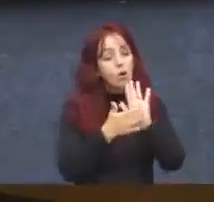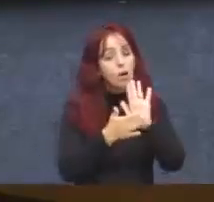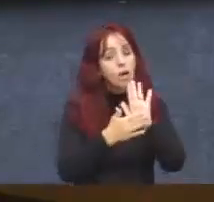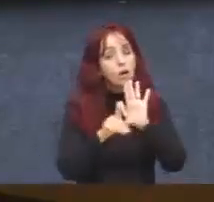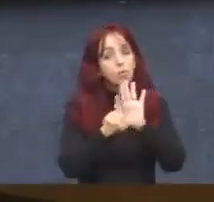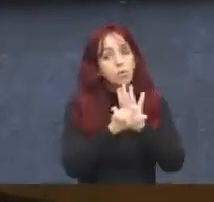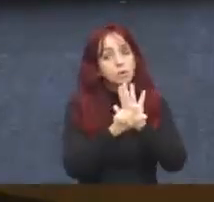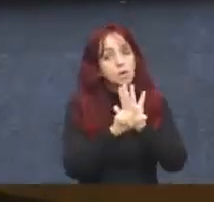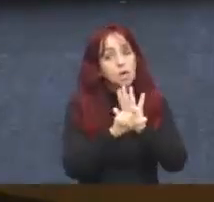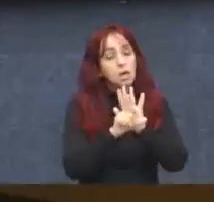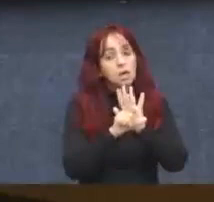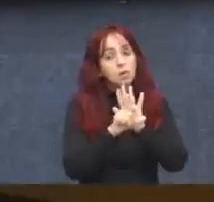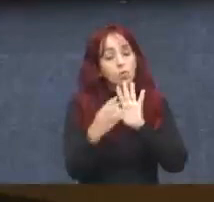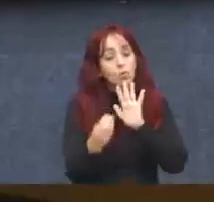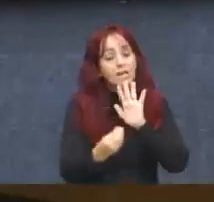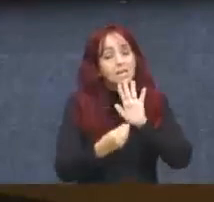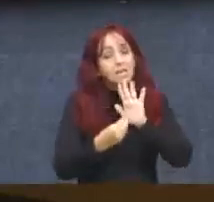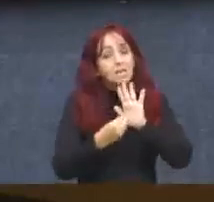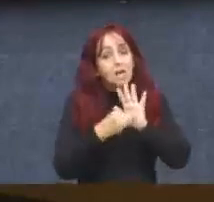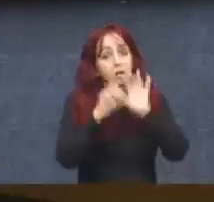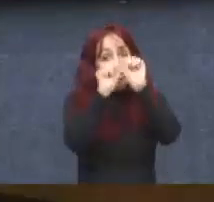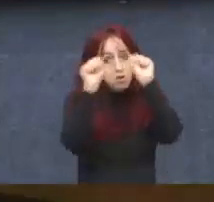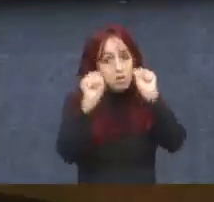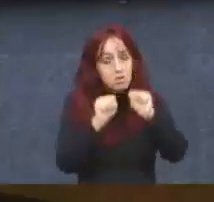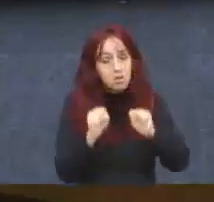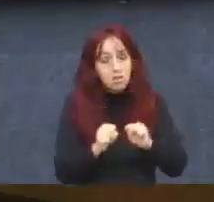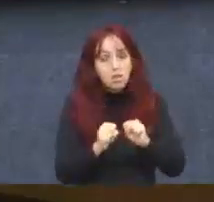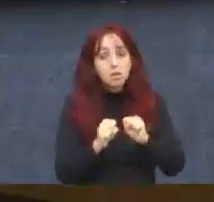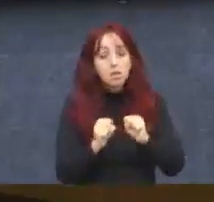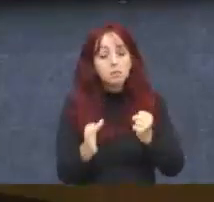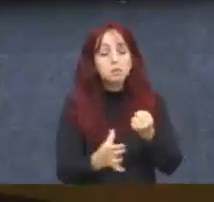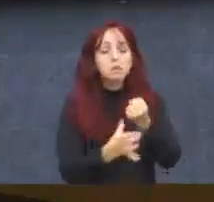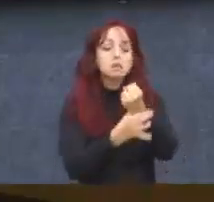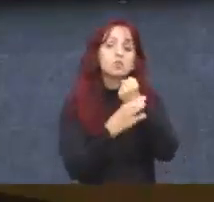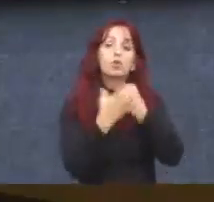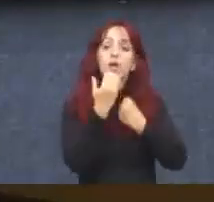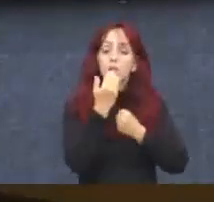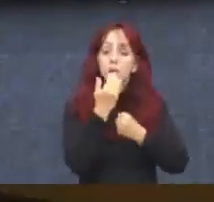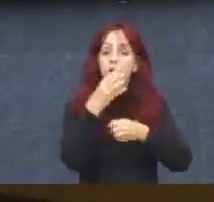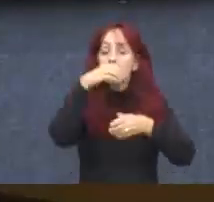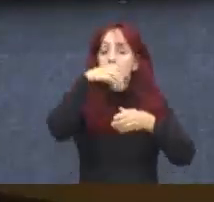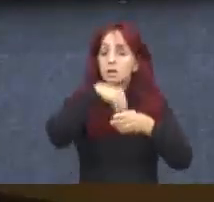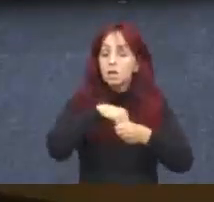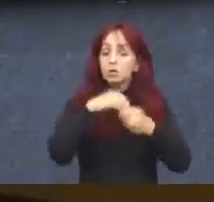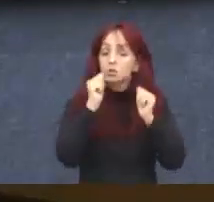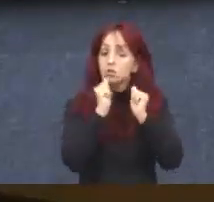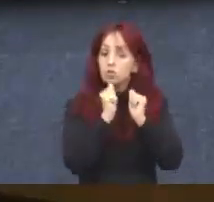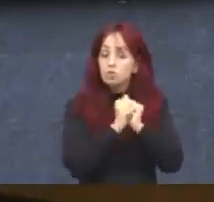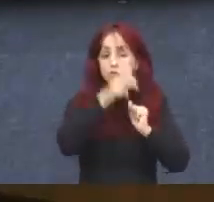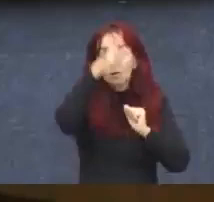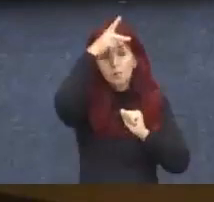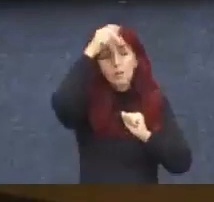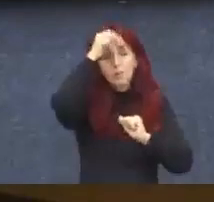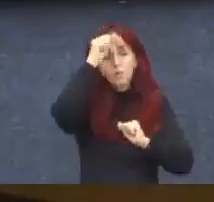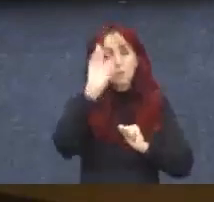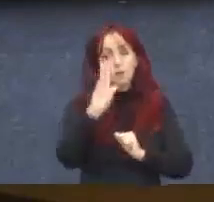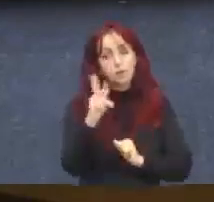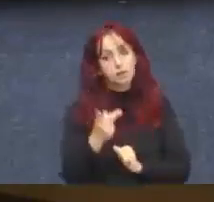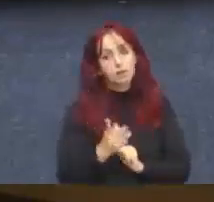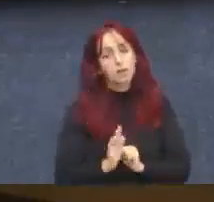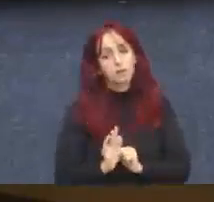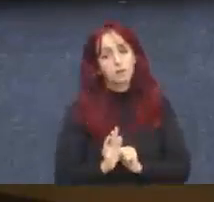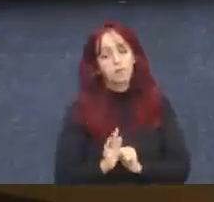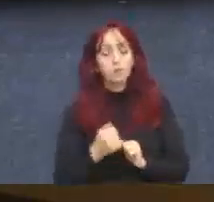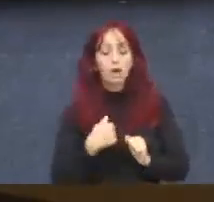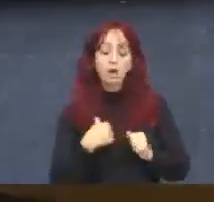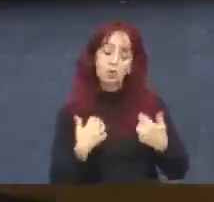lei dentro do sistema de segurança alimentar da Prefeitura Municipal de Belo Horizonte. Então, eu tomei essa